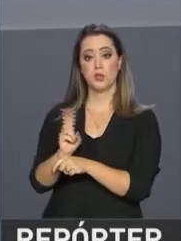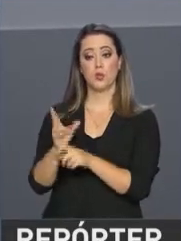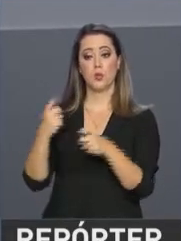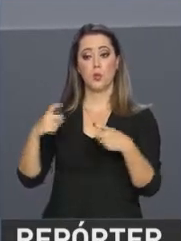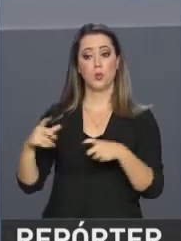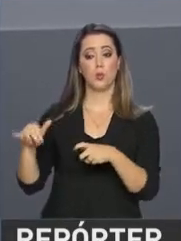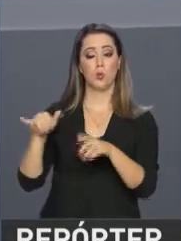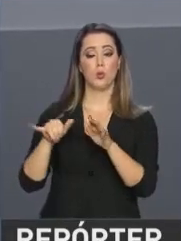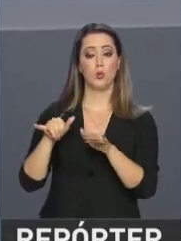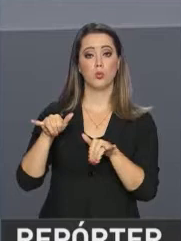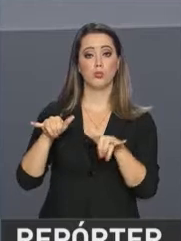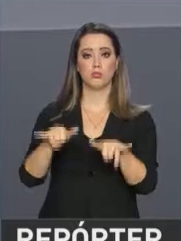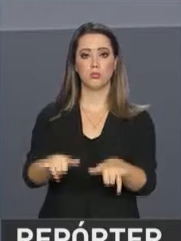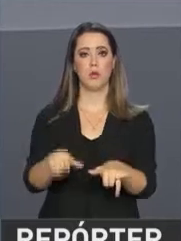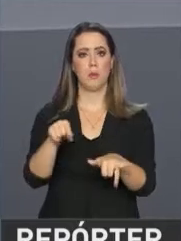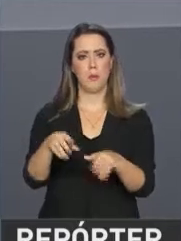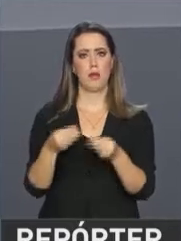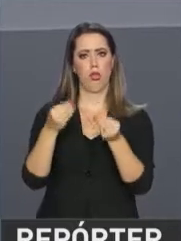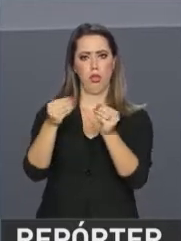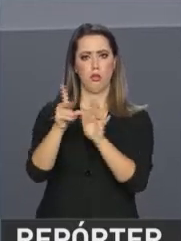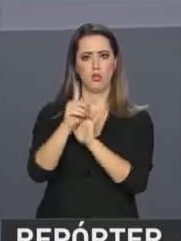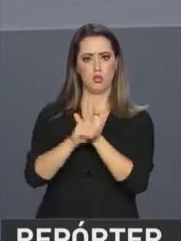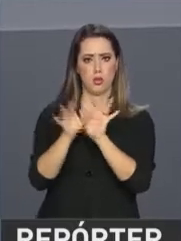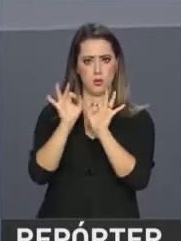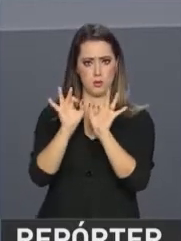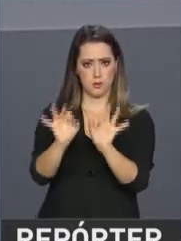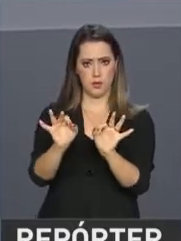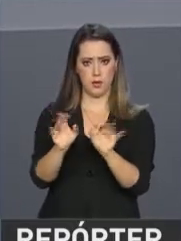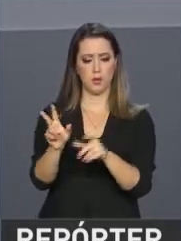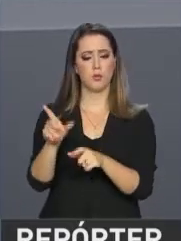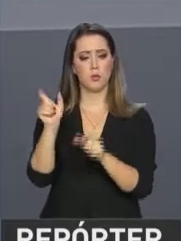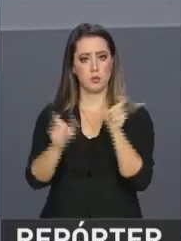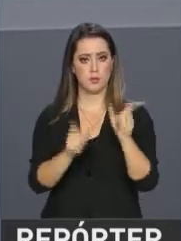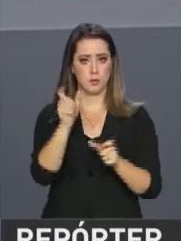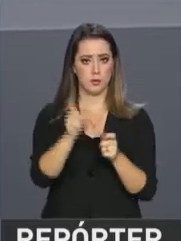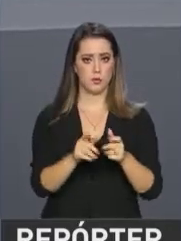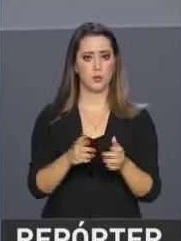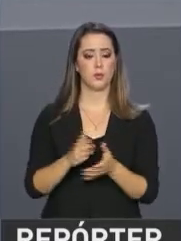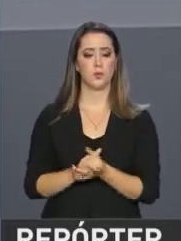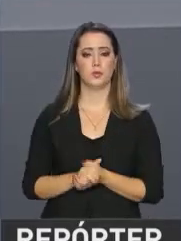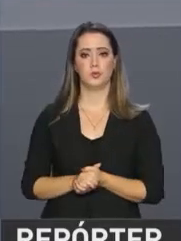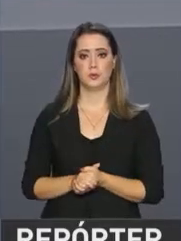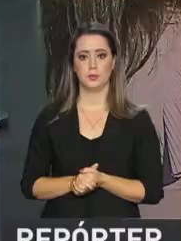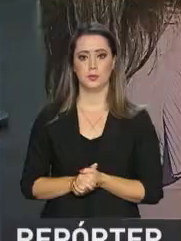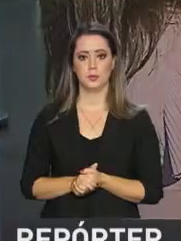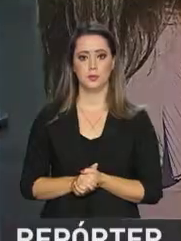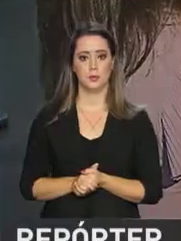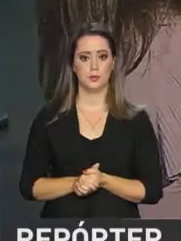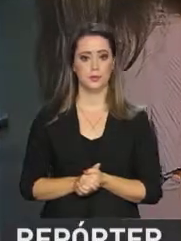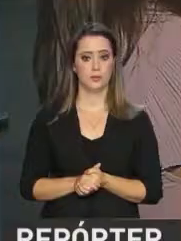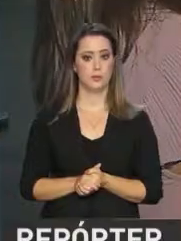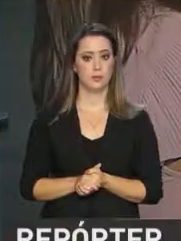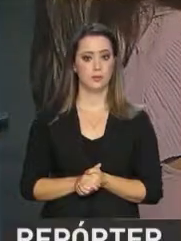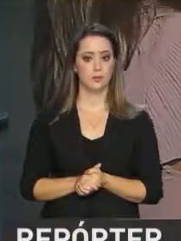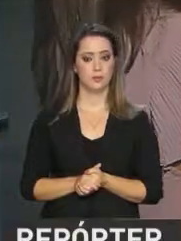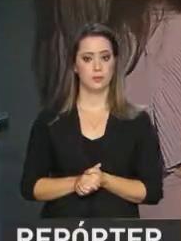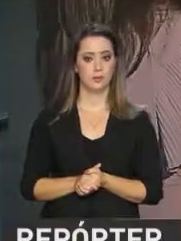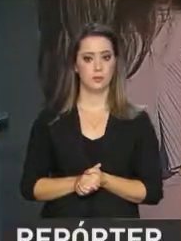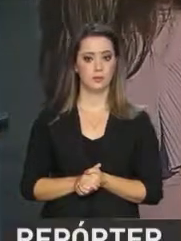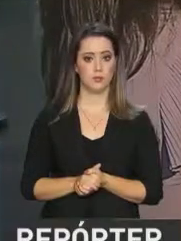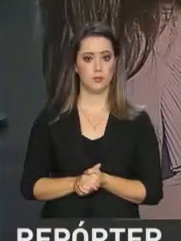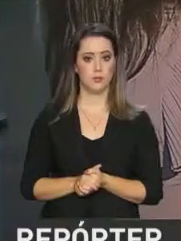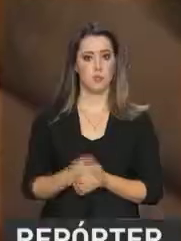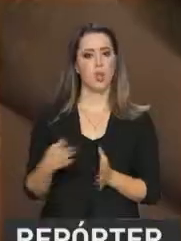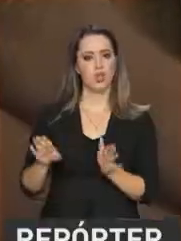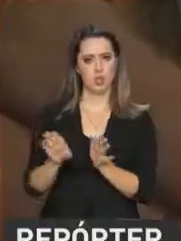os direitos dos passageiros a operação começa hoje e vai até o dia 18 de fevereiro check in